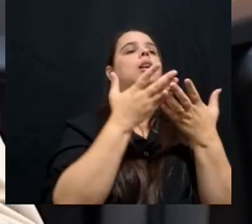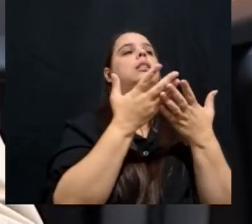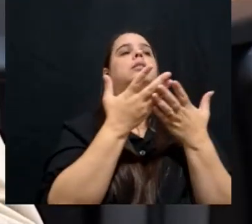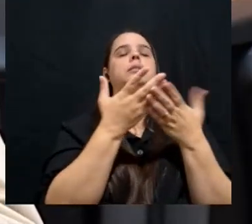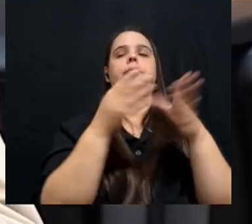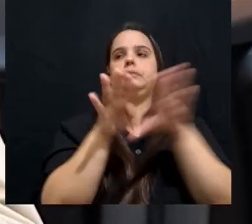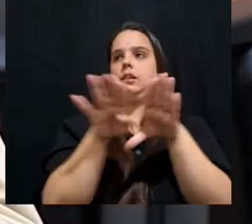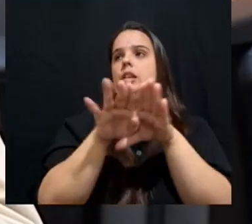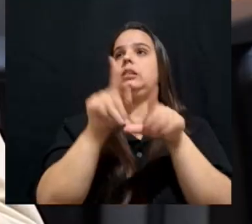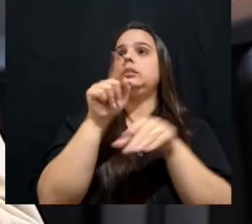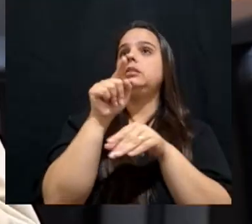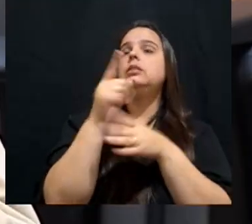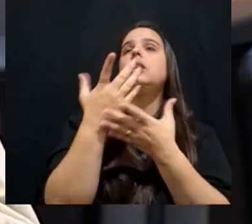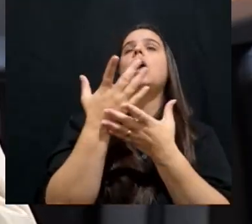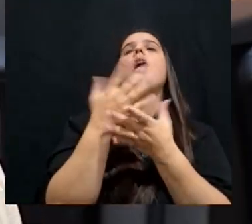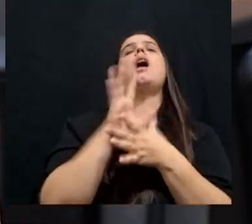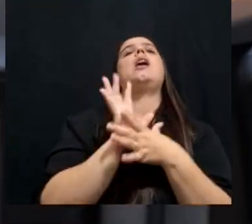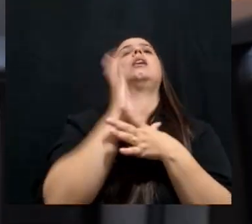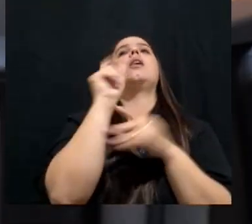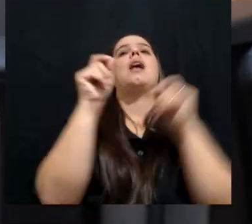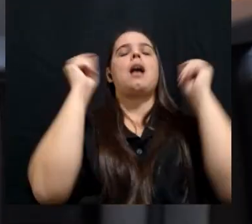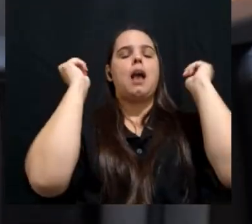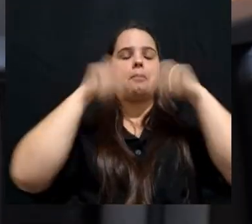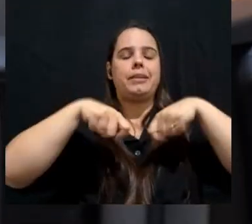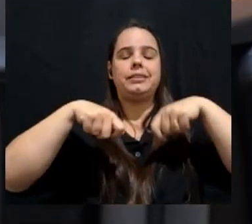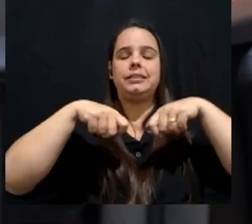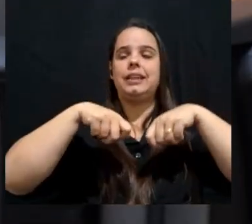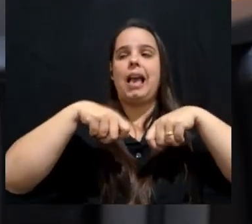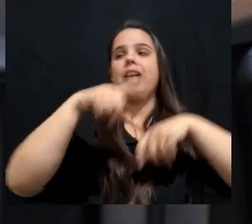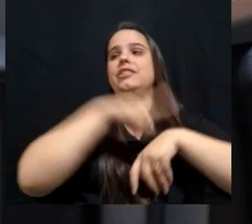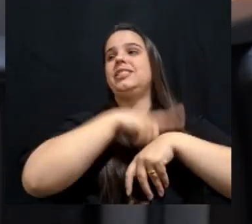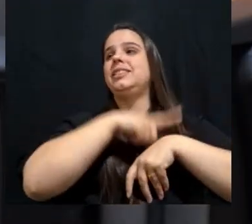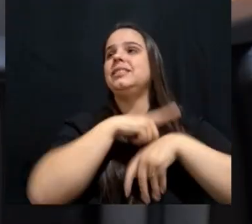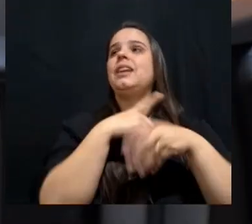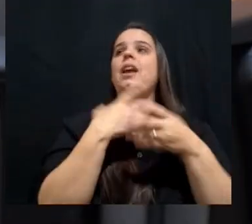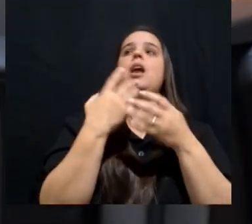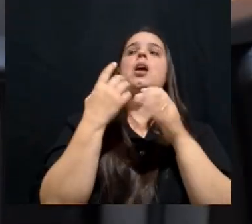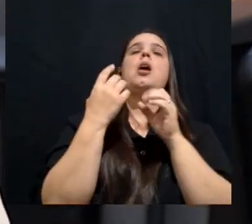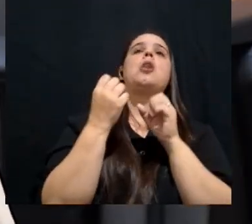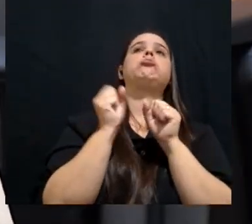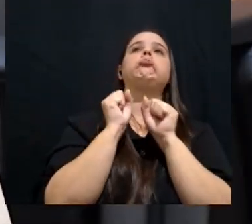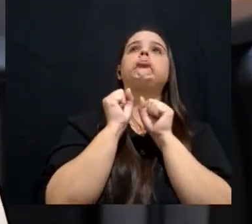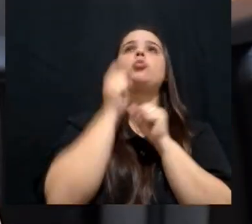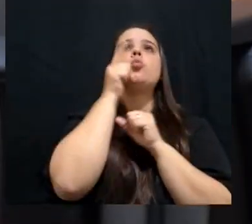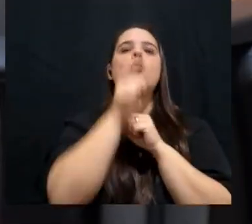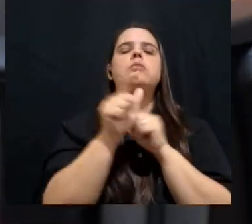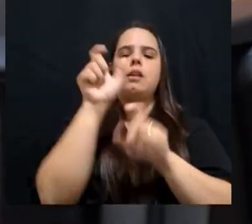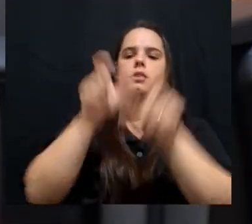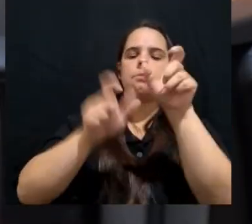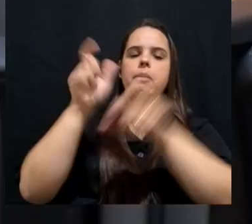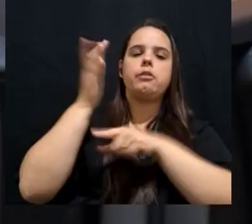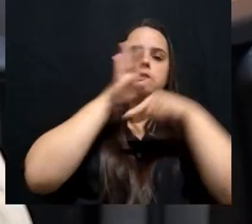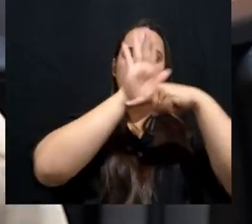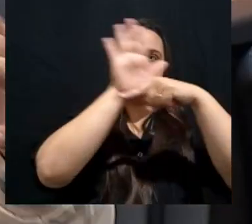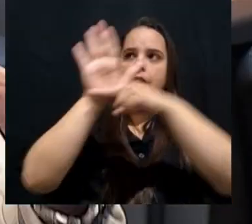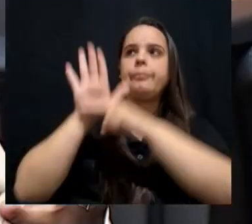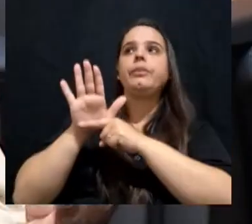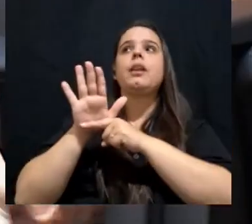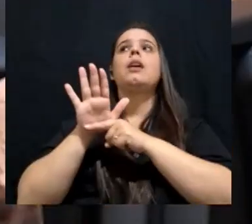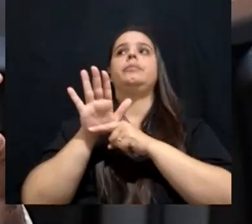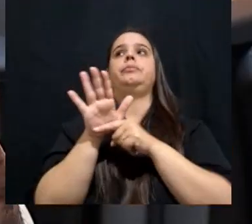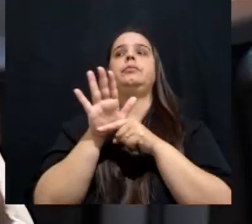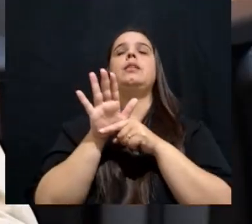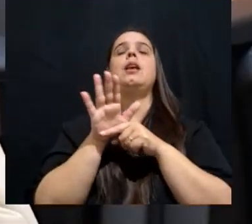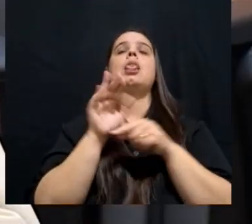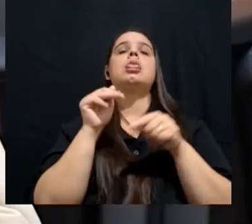pressionado muito a capacidade de atender a nossa própria população que mora na cidade. E a solução é a ajuda do Estado, construindo